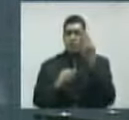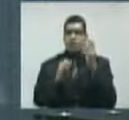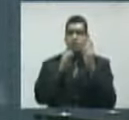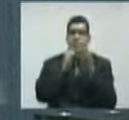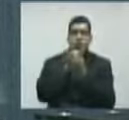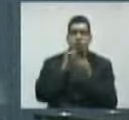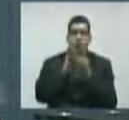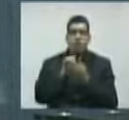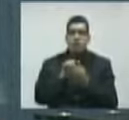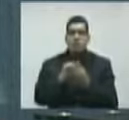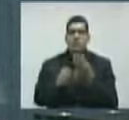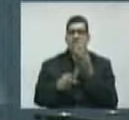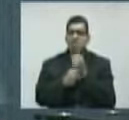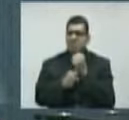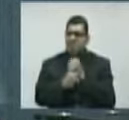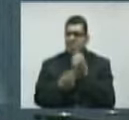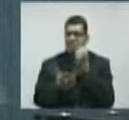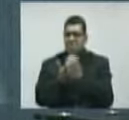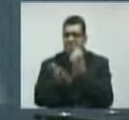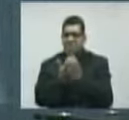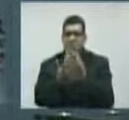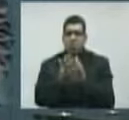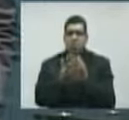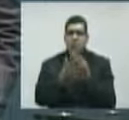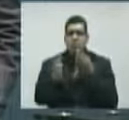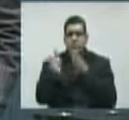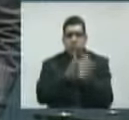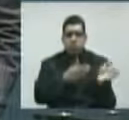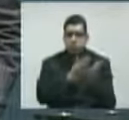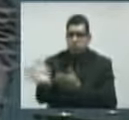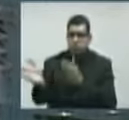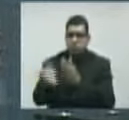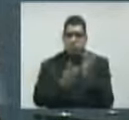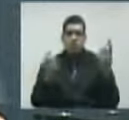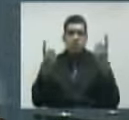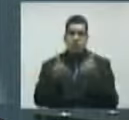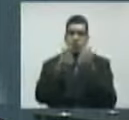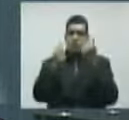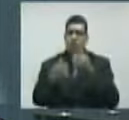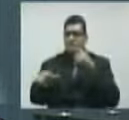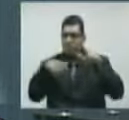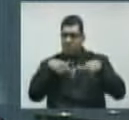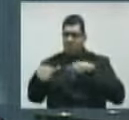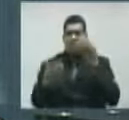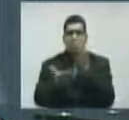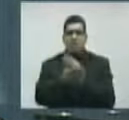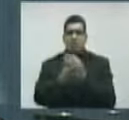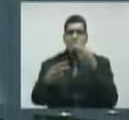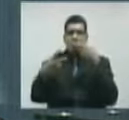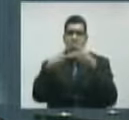no superfaturamento, com base no desvio, com base na incompetência